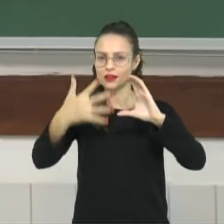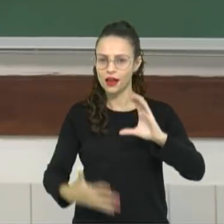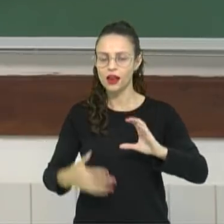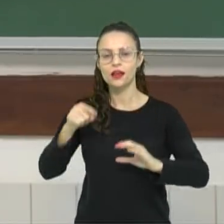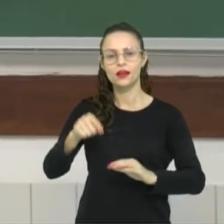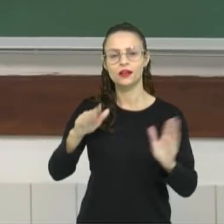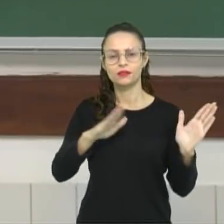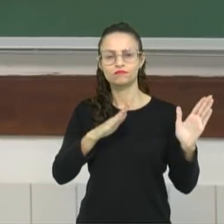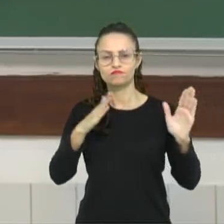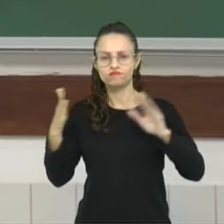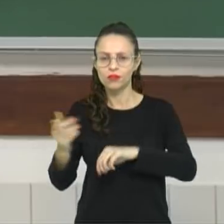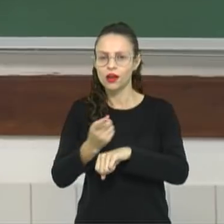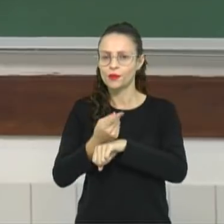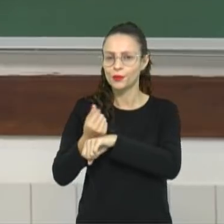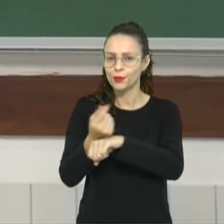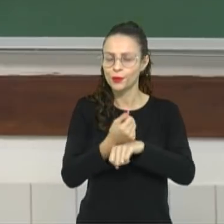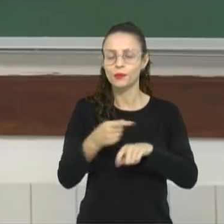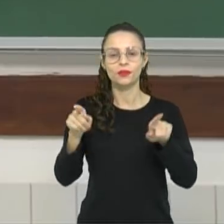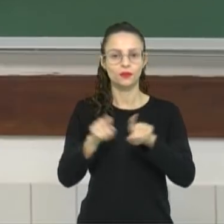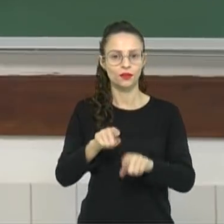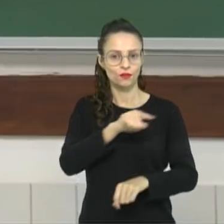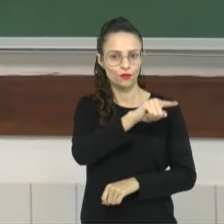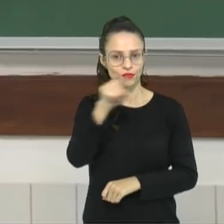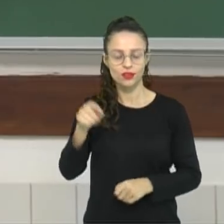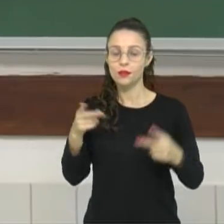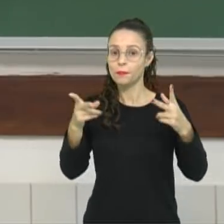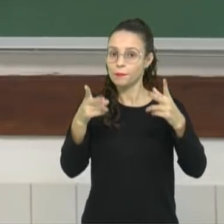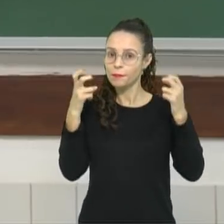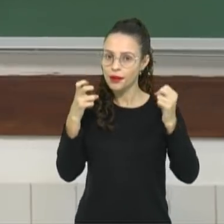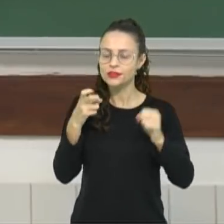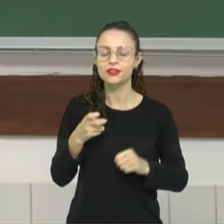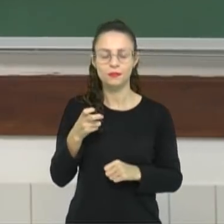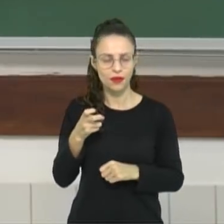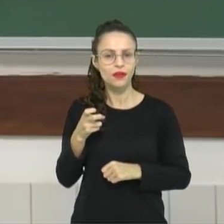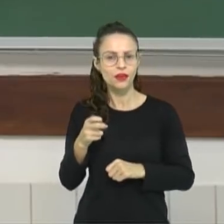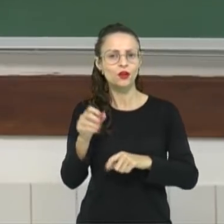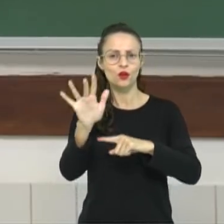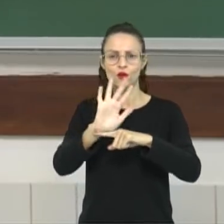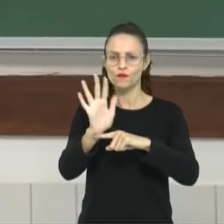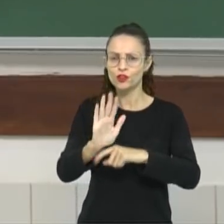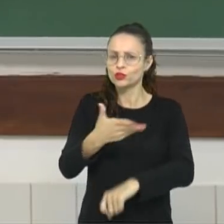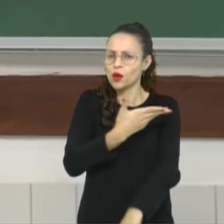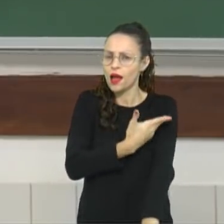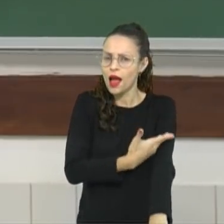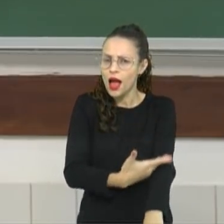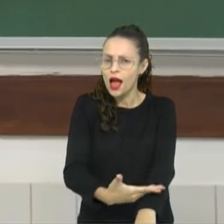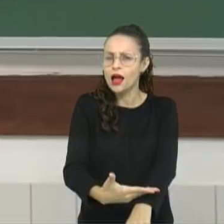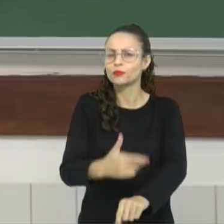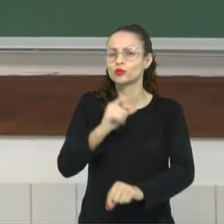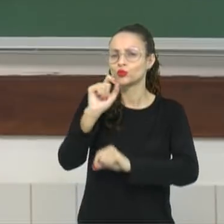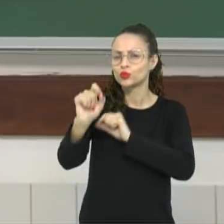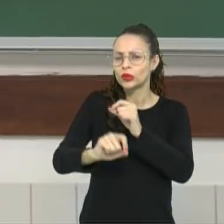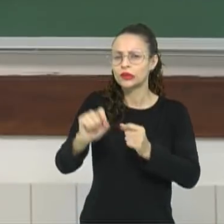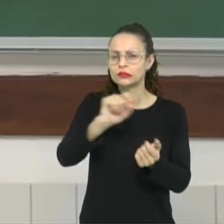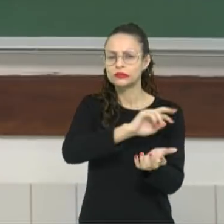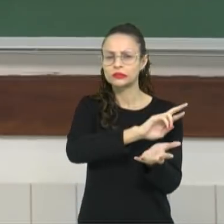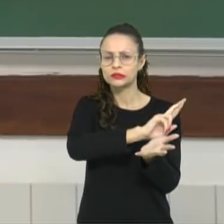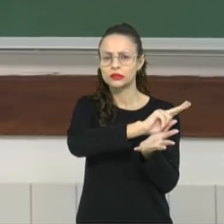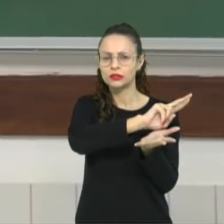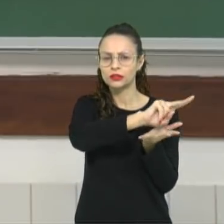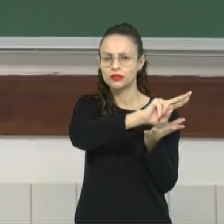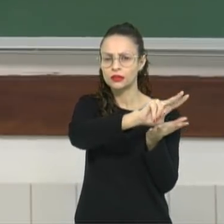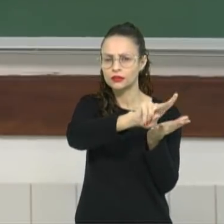ciclo econômico. Já dá para vocês verem ali nas imagens do vídeo hábitos, costumes, alguns elementos que